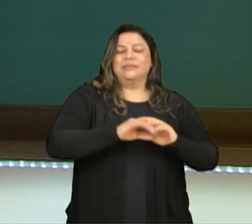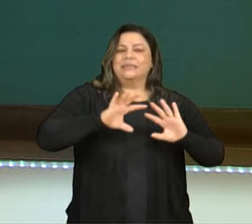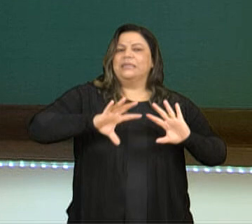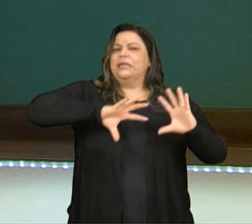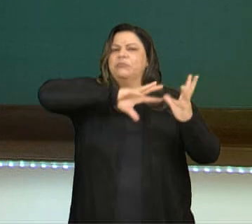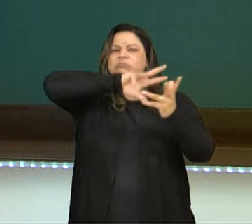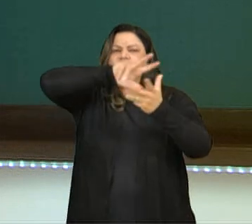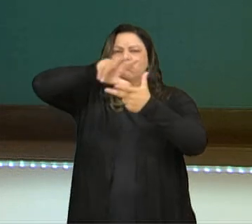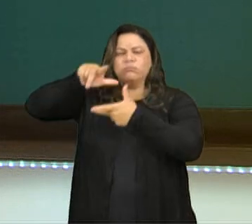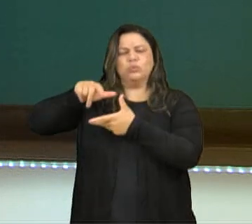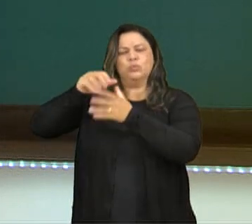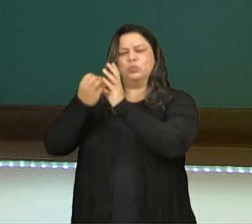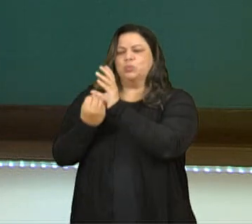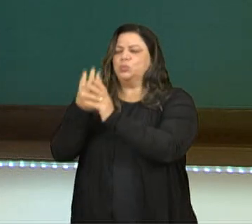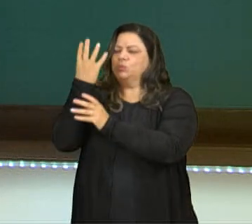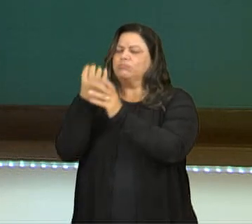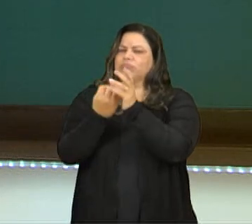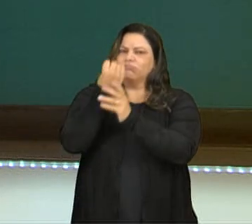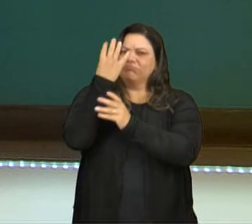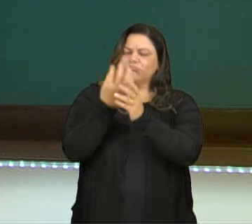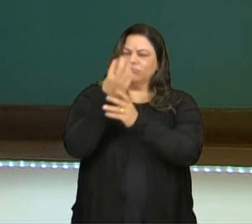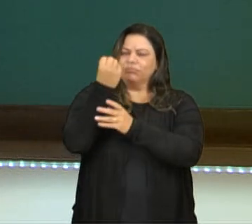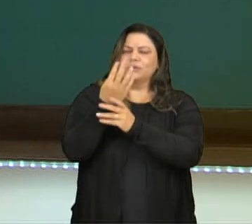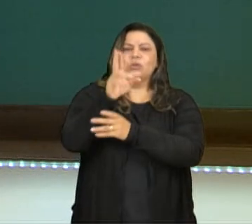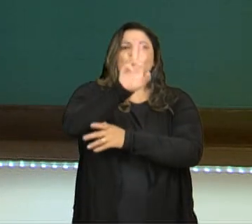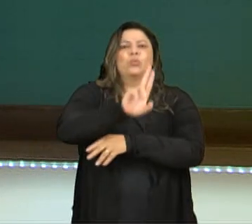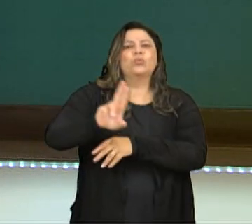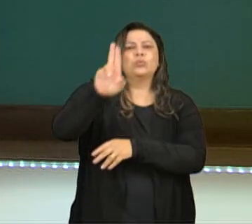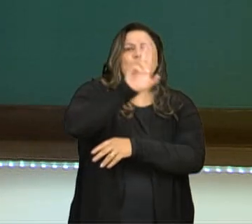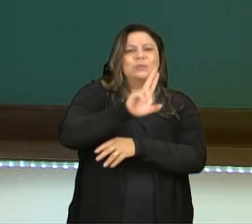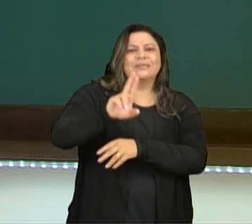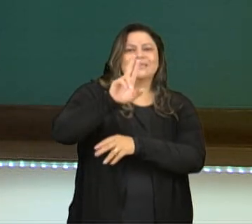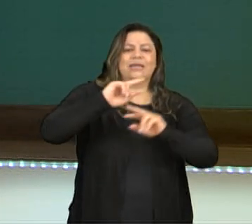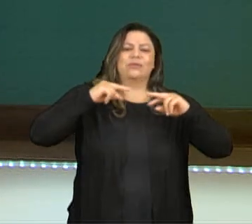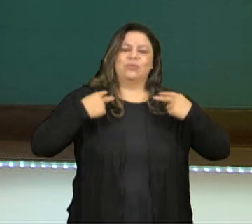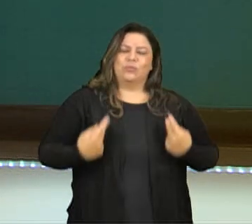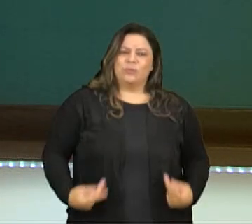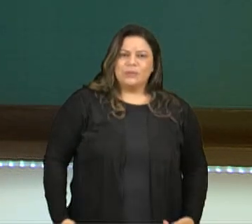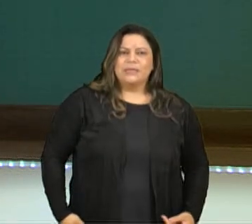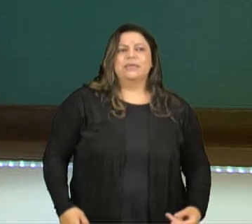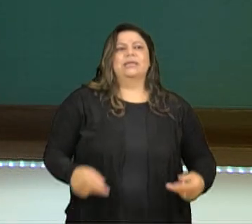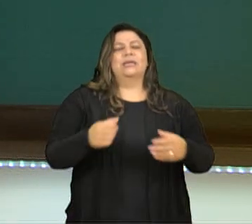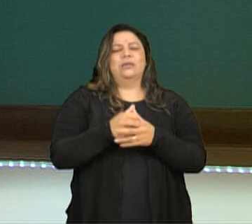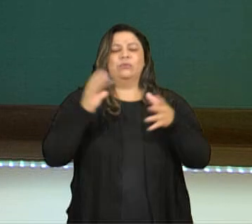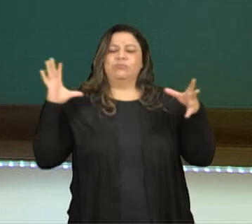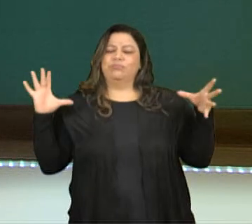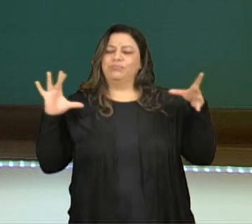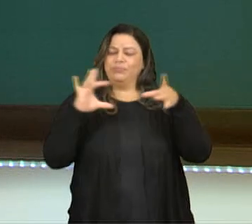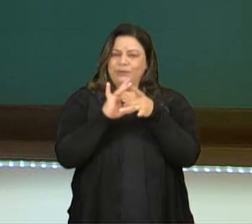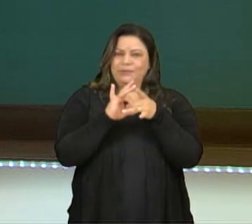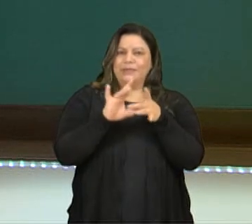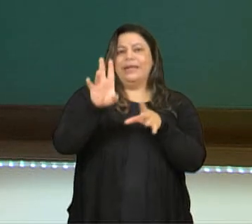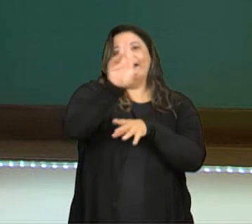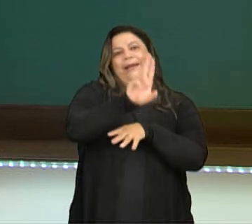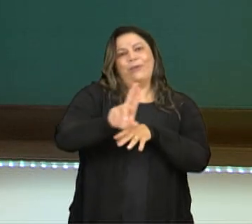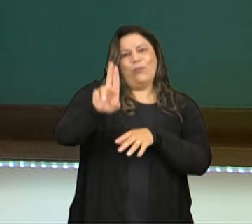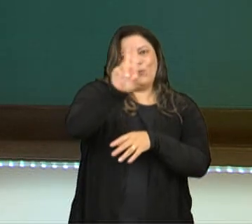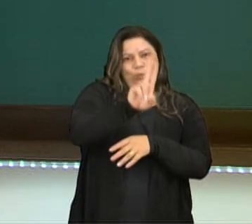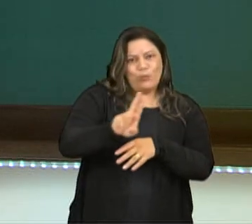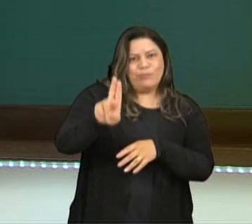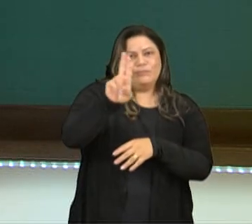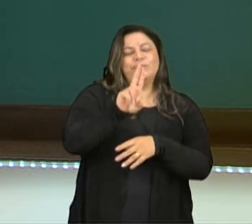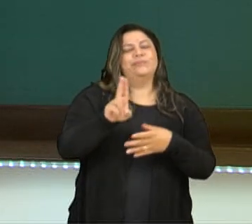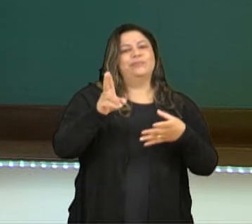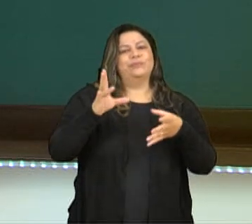natureza oferece, utilizados pelo homem. Quando eu uso a palavra recurso, quando está ligado à utilização, quando